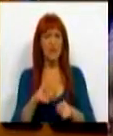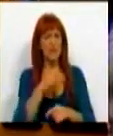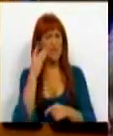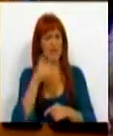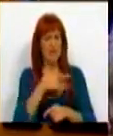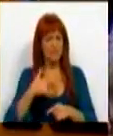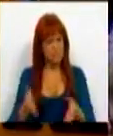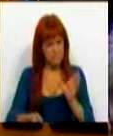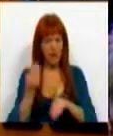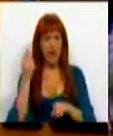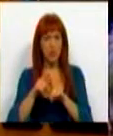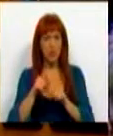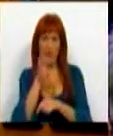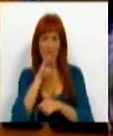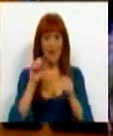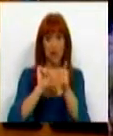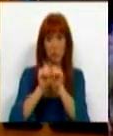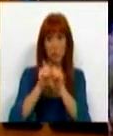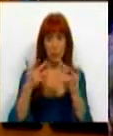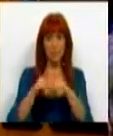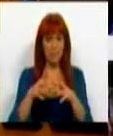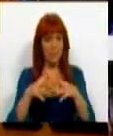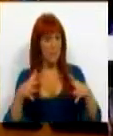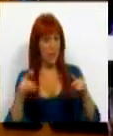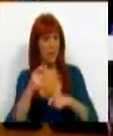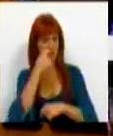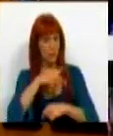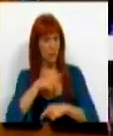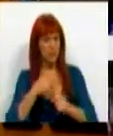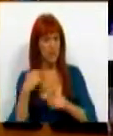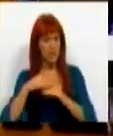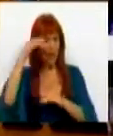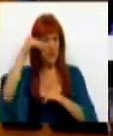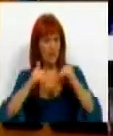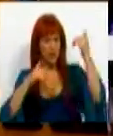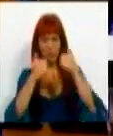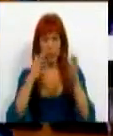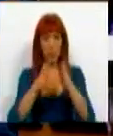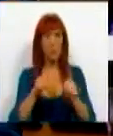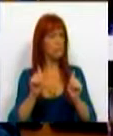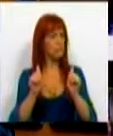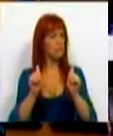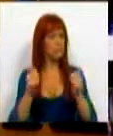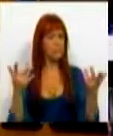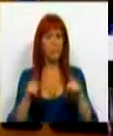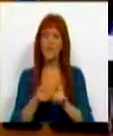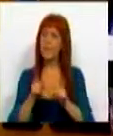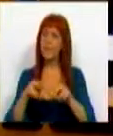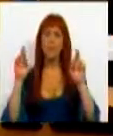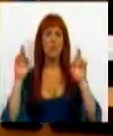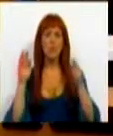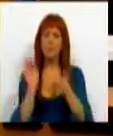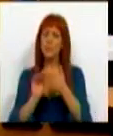saudáveis, nomeadamente no que toca à prática desportiva, que tem aumentado entre os portugueses de todas as idades. E ainda bem que é assim. Este é também um